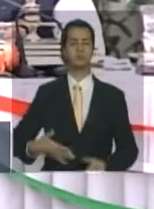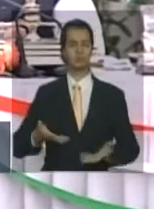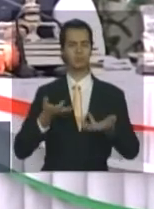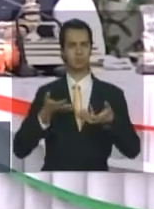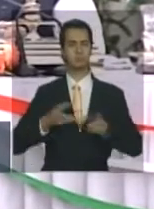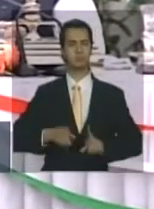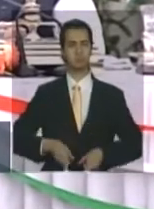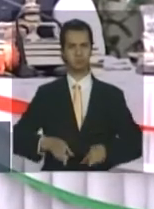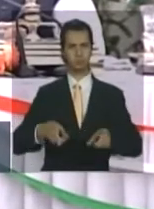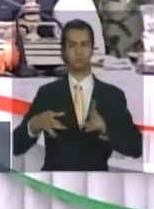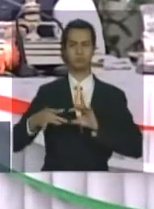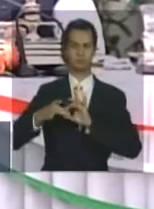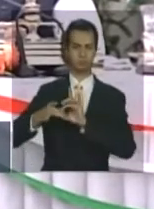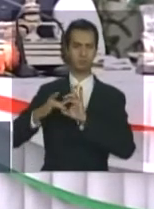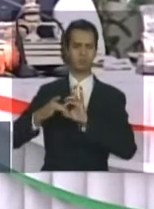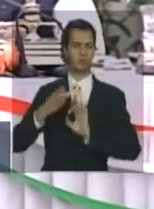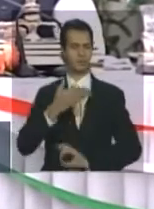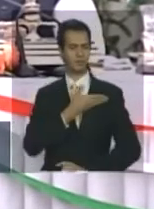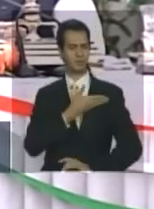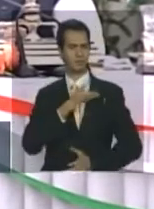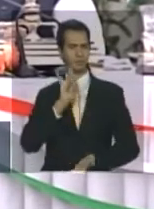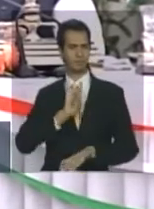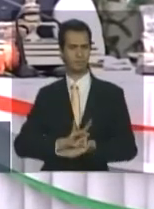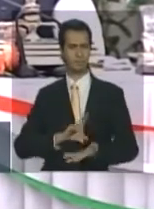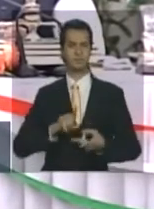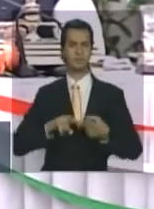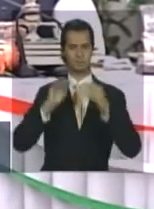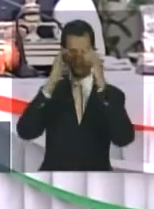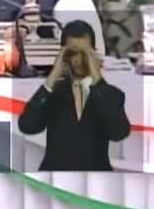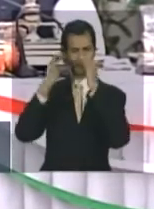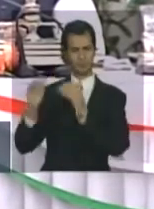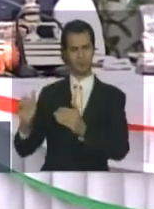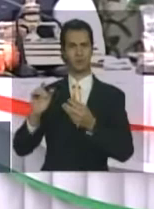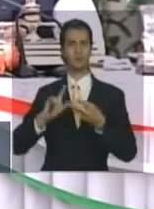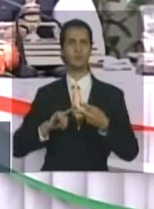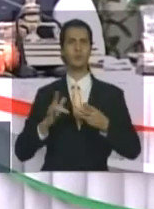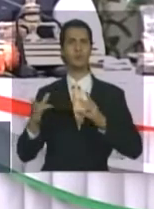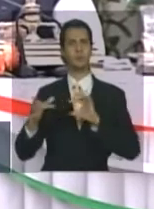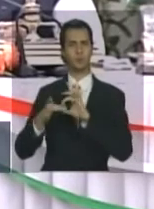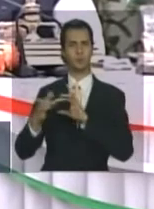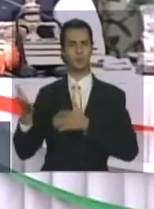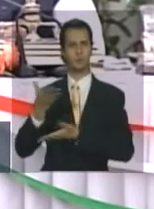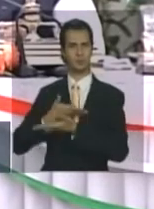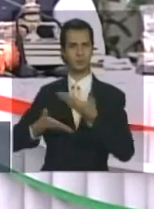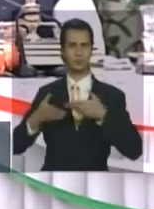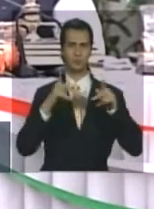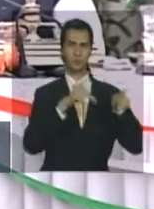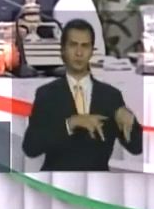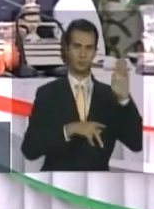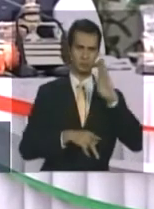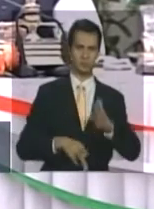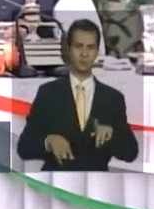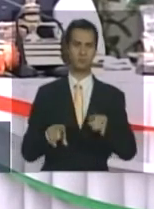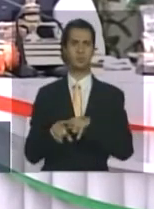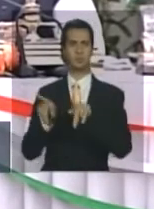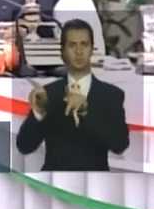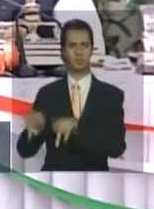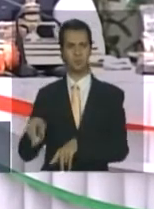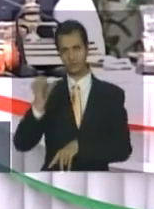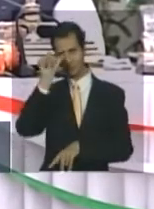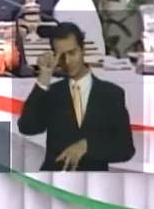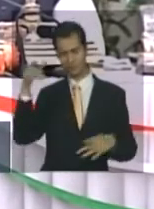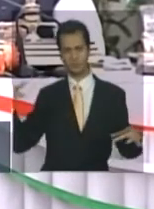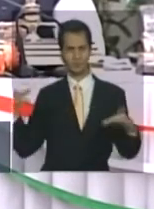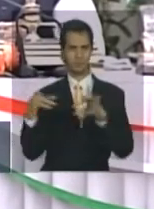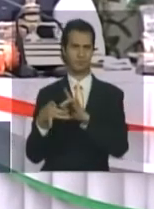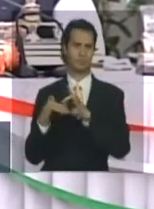laços de sincera amizade, respeito e cooperação entre os povos indiano e brasileiro. In